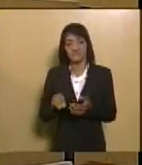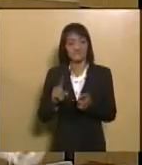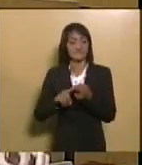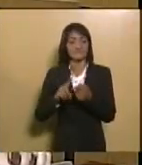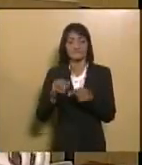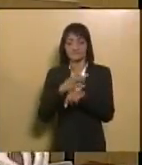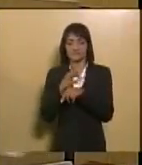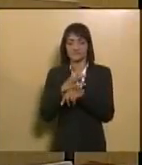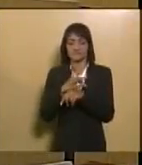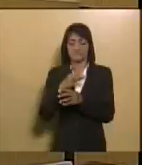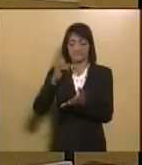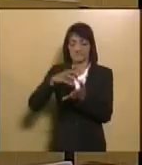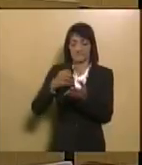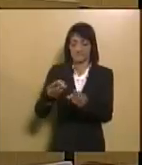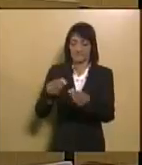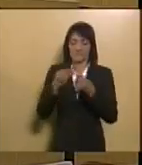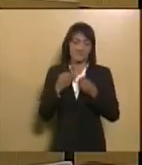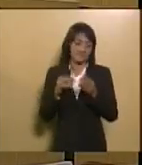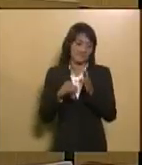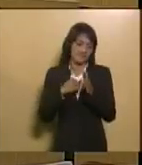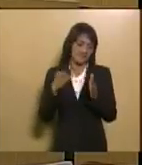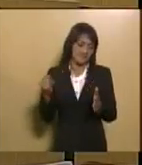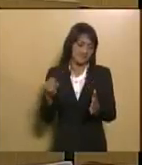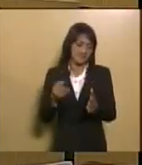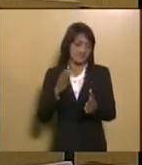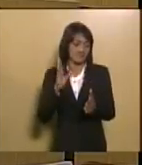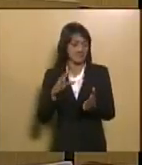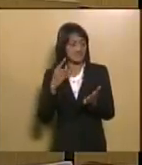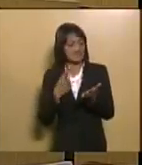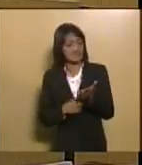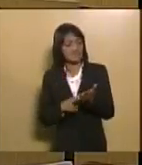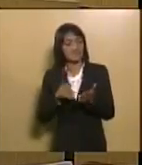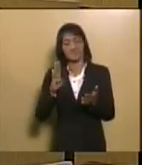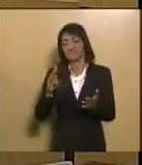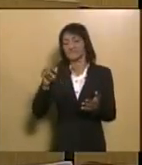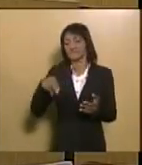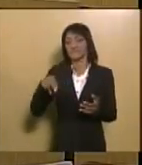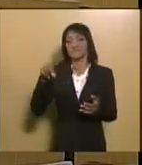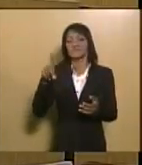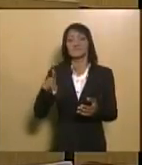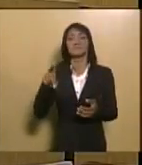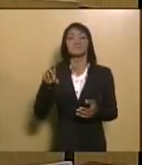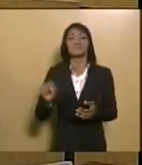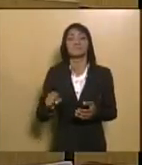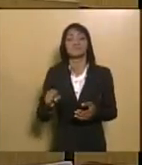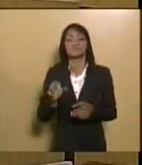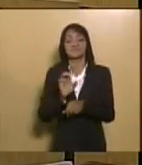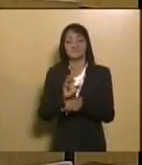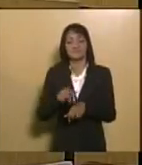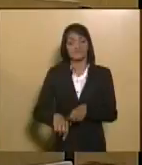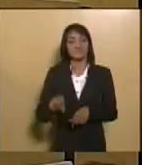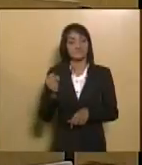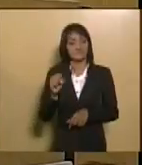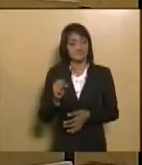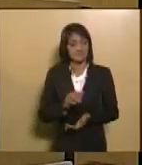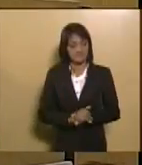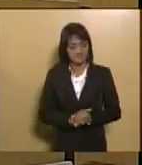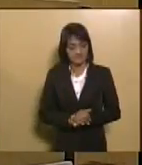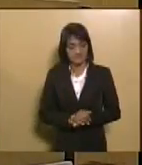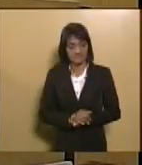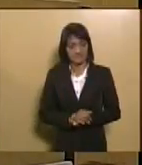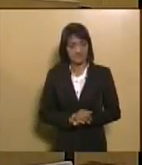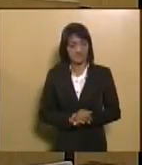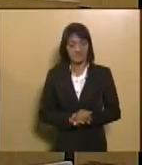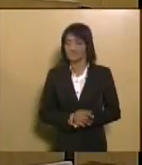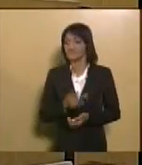de um contrato firmado entre o BNDES e o Estado de Sergipe, que